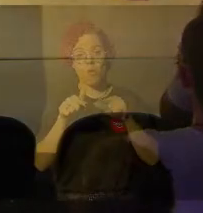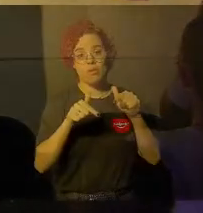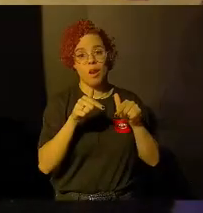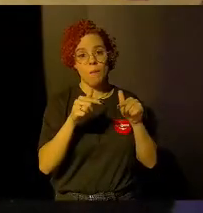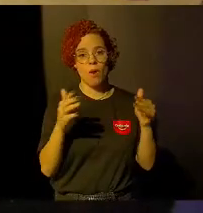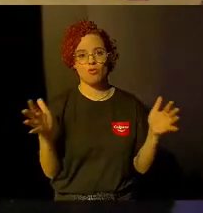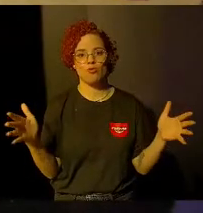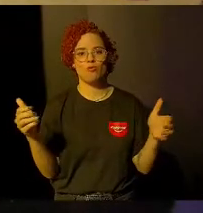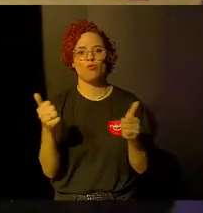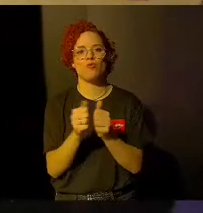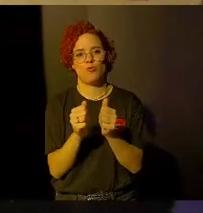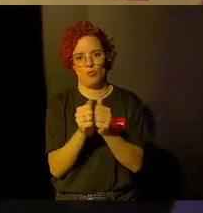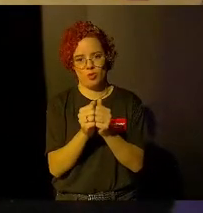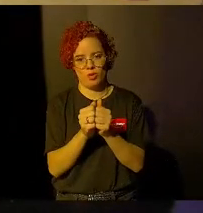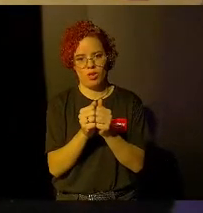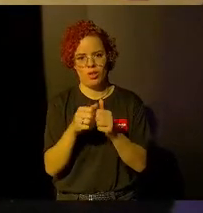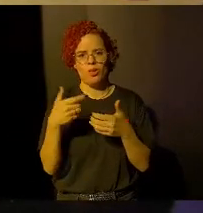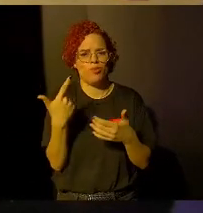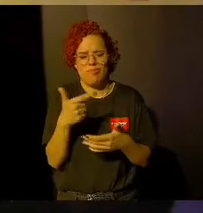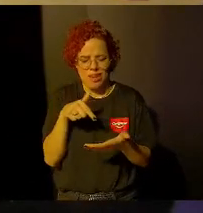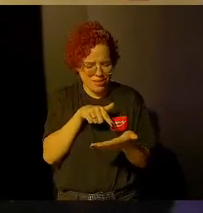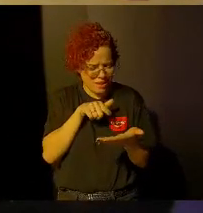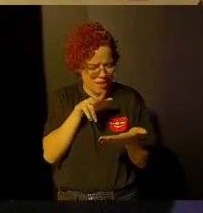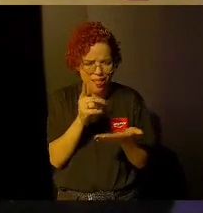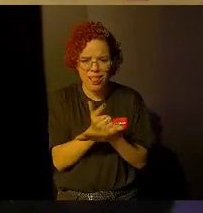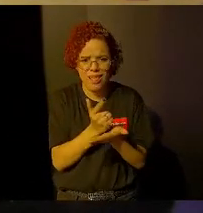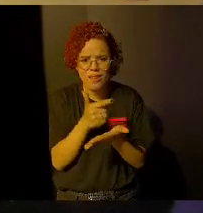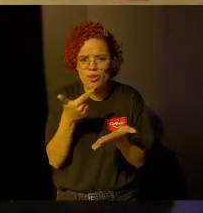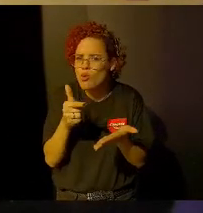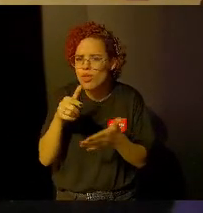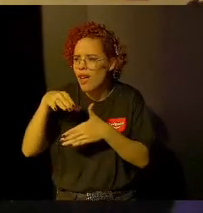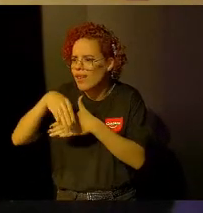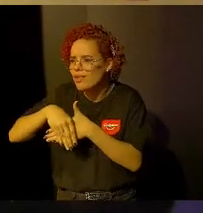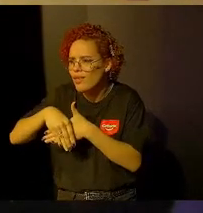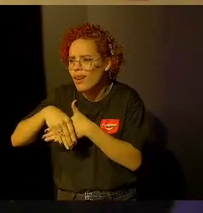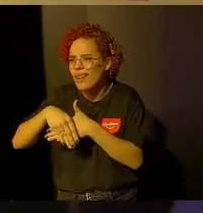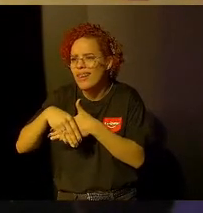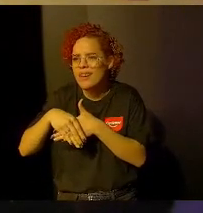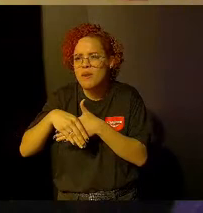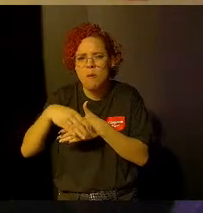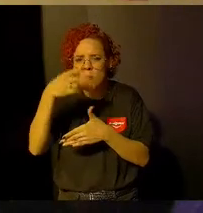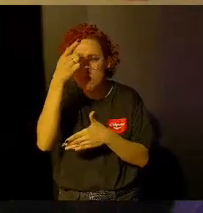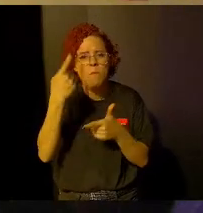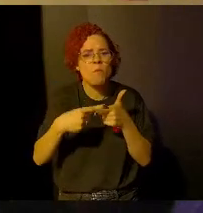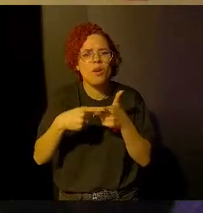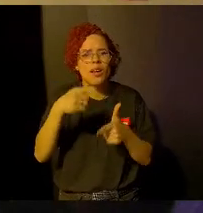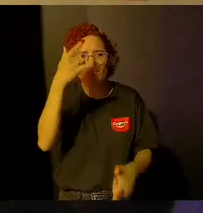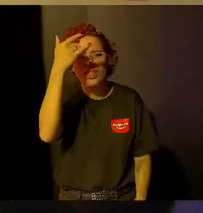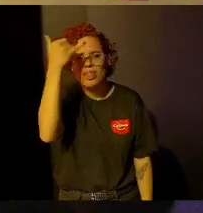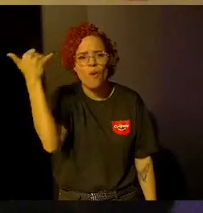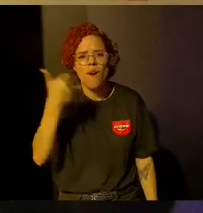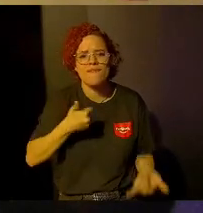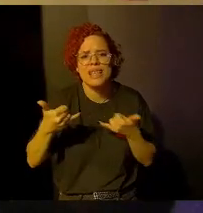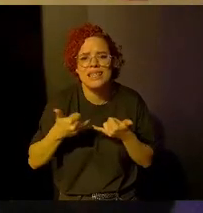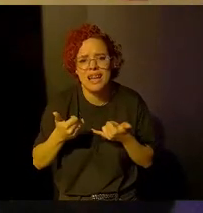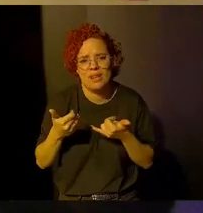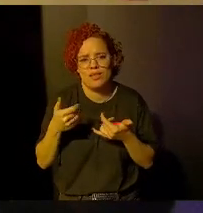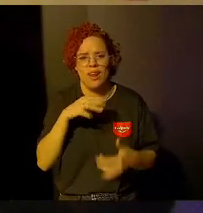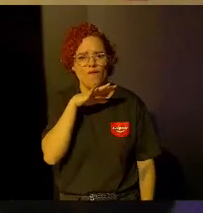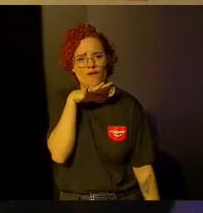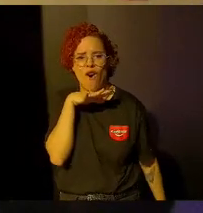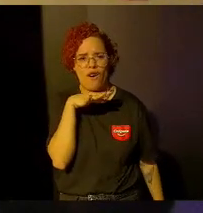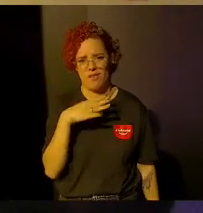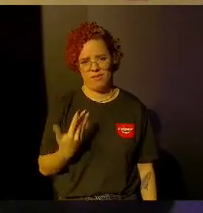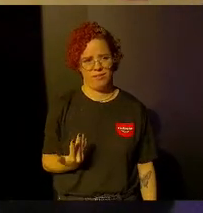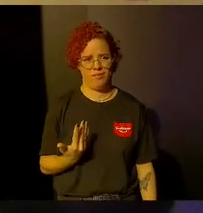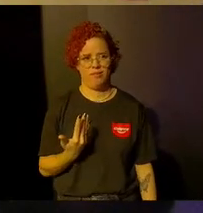esse livro não teve Editora ninguém revisou esse negócio para ver que tava um horror Cadê o trabalho do editor